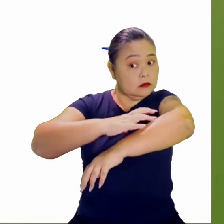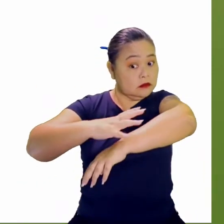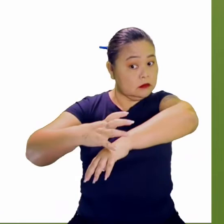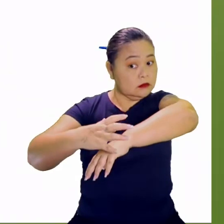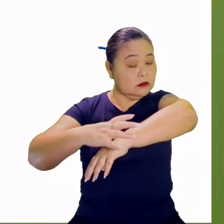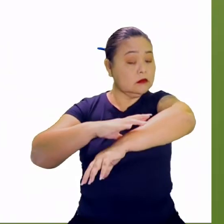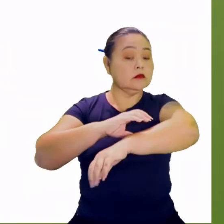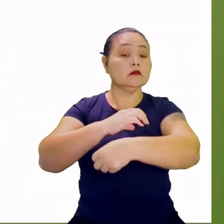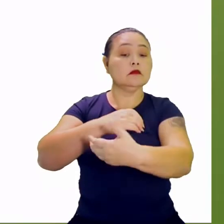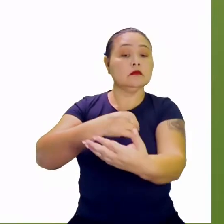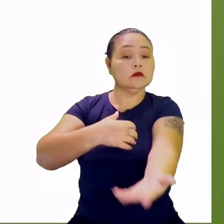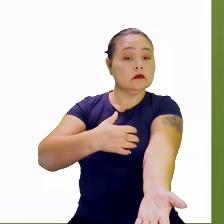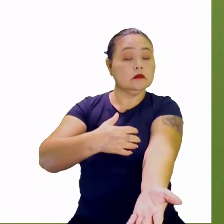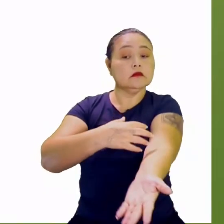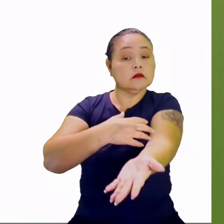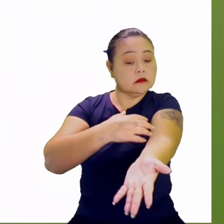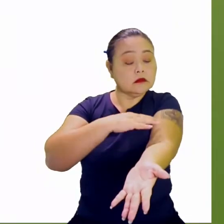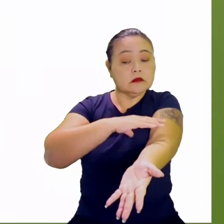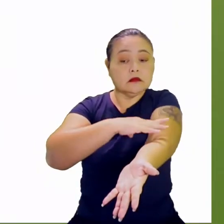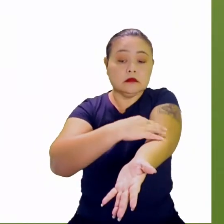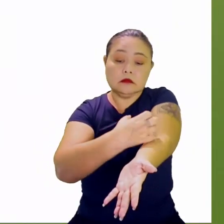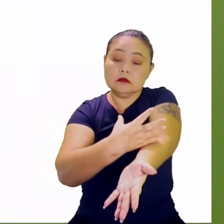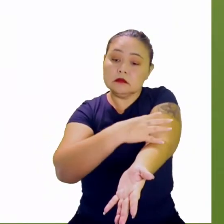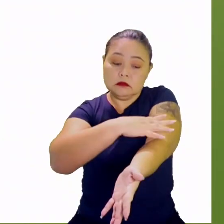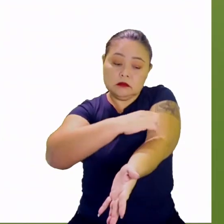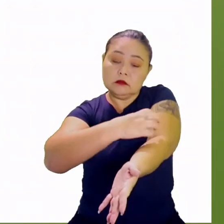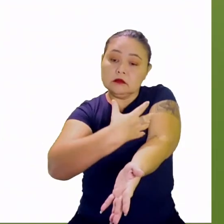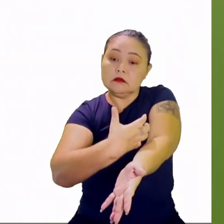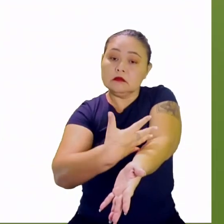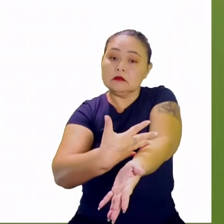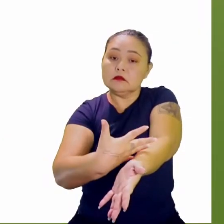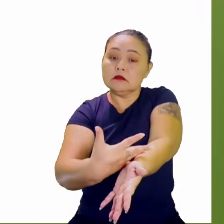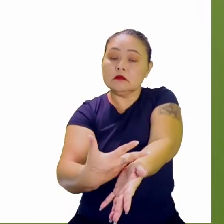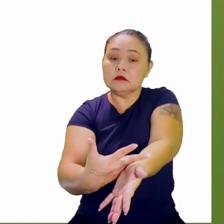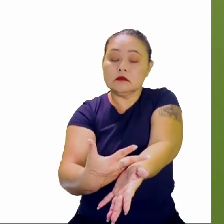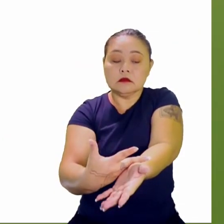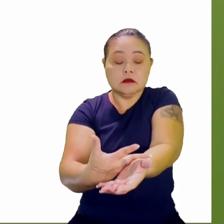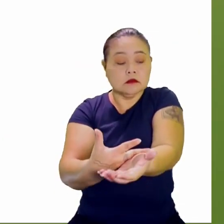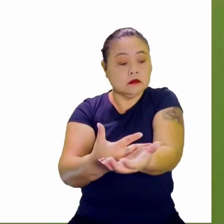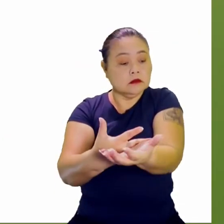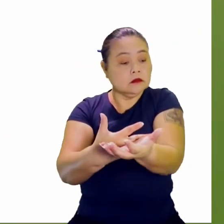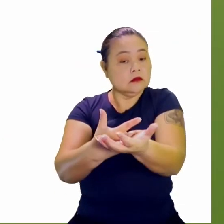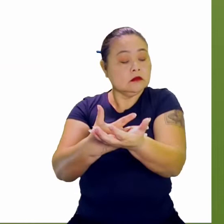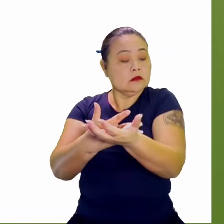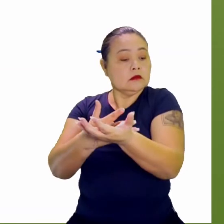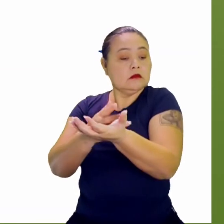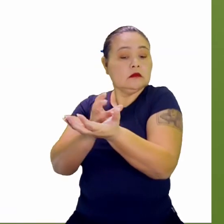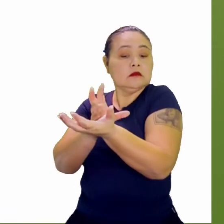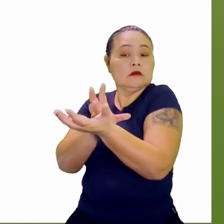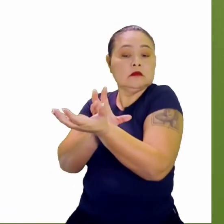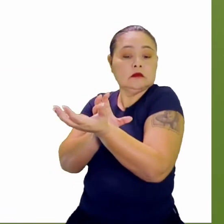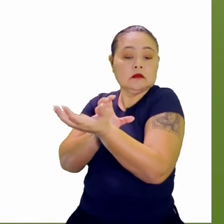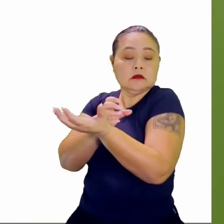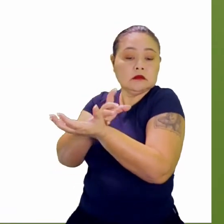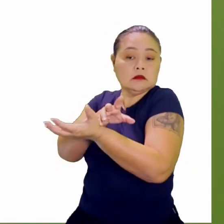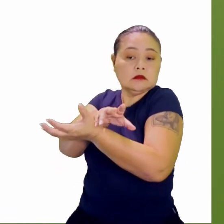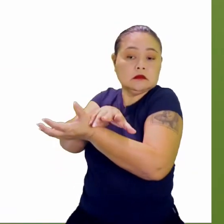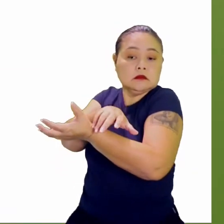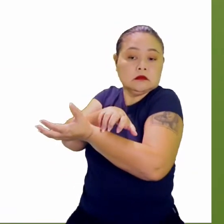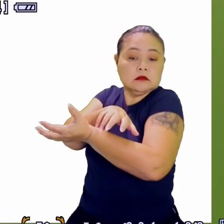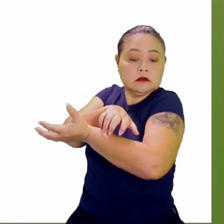está alongado. Nesse momento, eu estou no alongamento. Quando eu aproximo, eu encurtei o